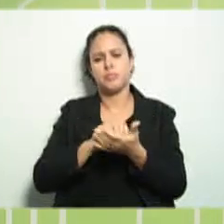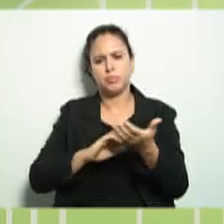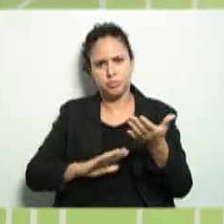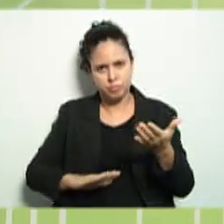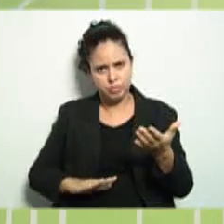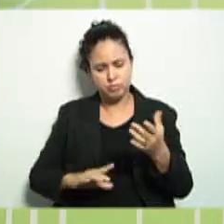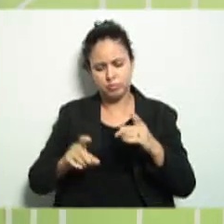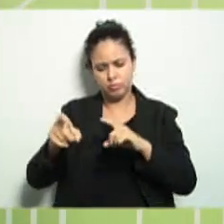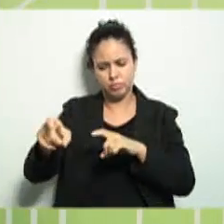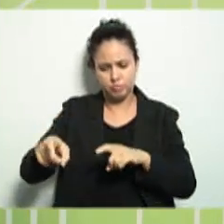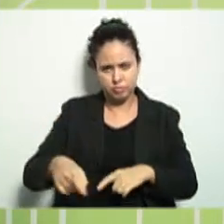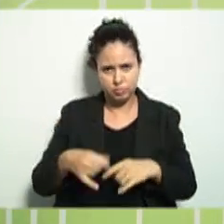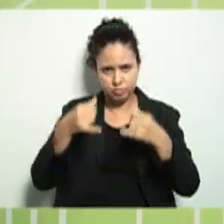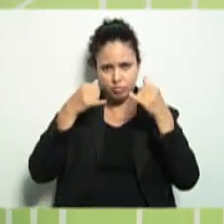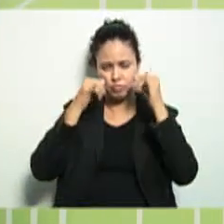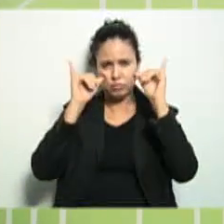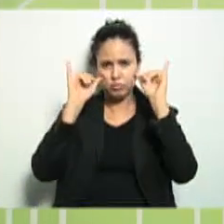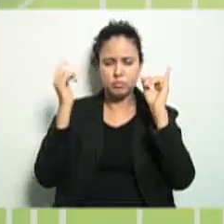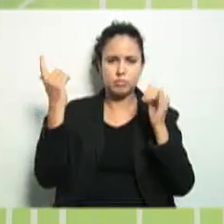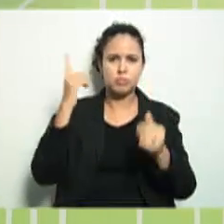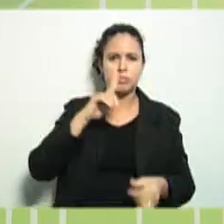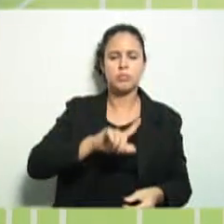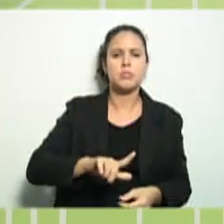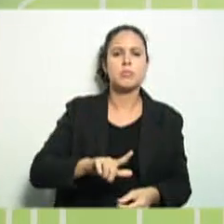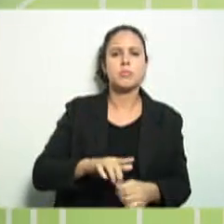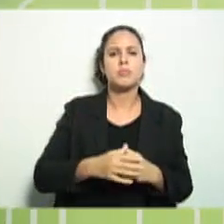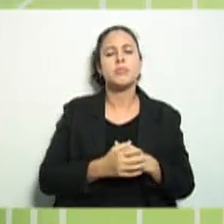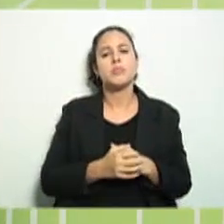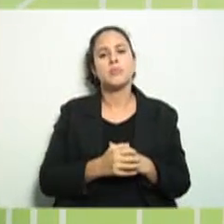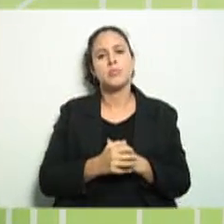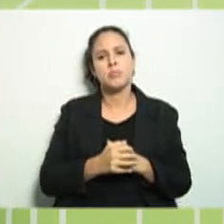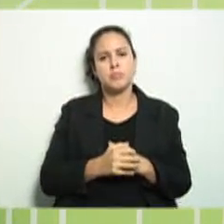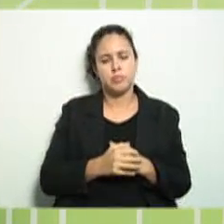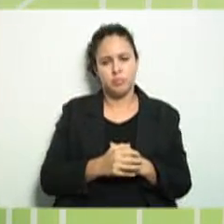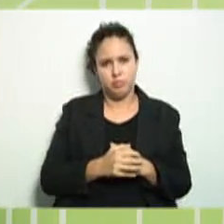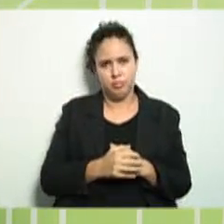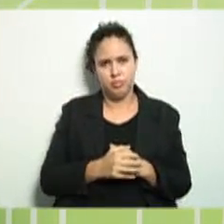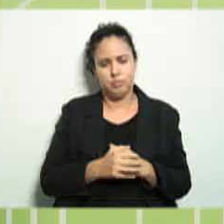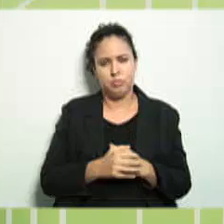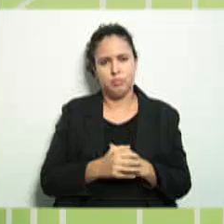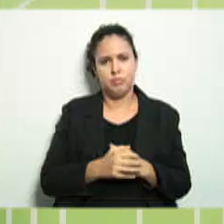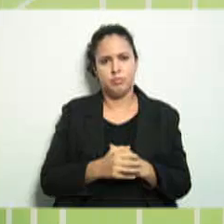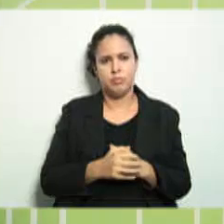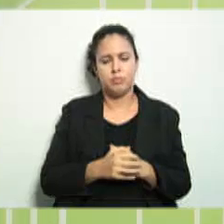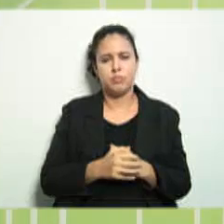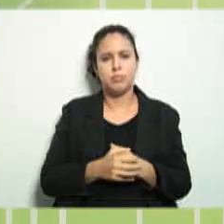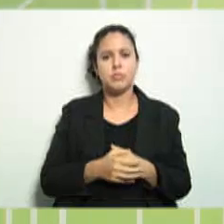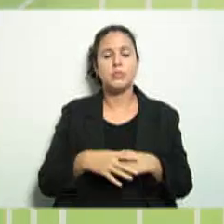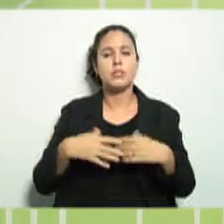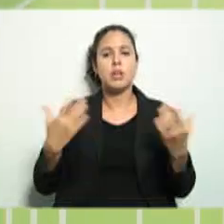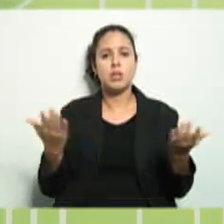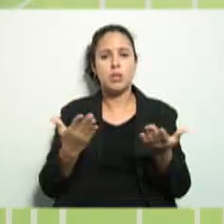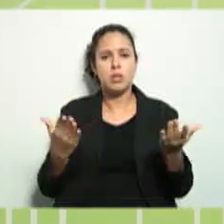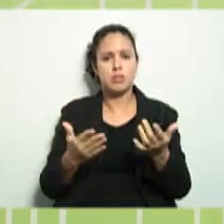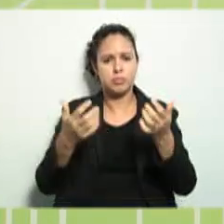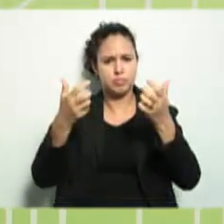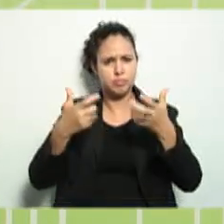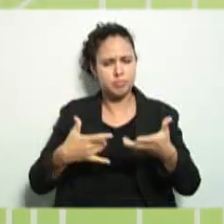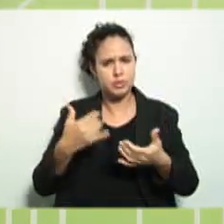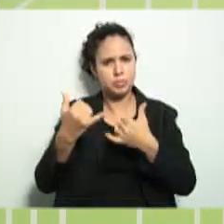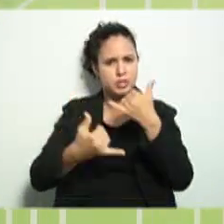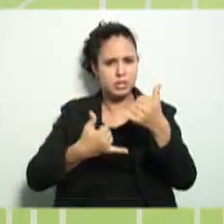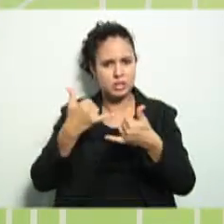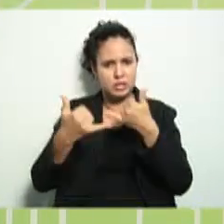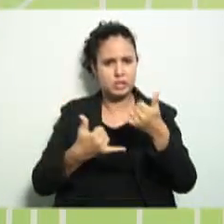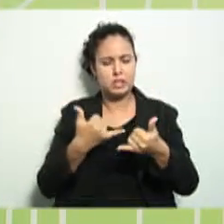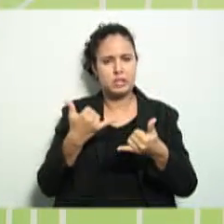no fornecimento dessa matéria bruta, dessa matéria-prima para ser desenvolvida na indústria. Aí agora vamos fazer uma brincadeira, vamos